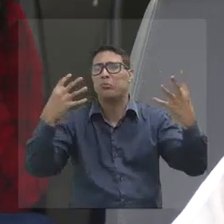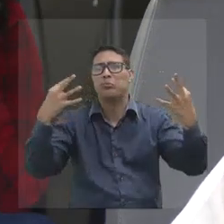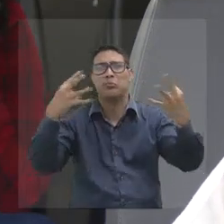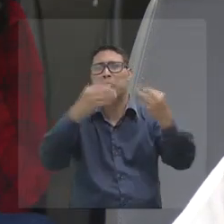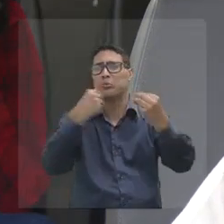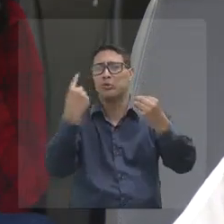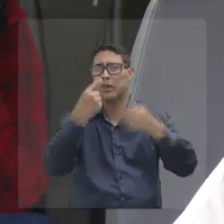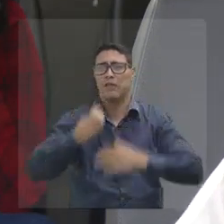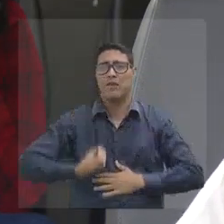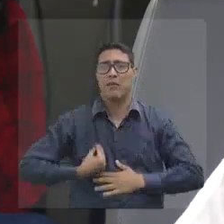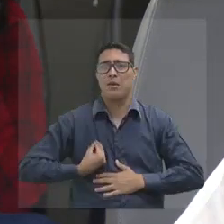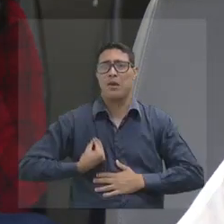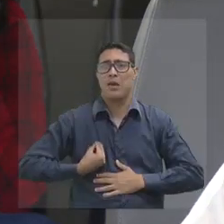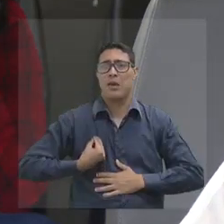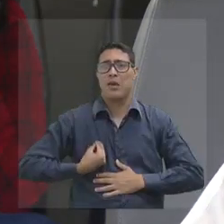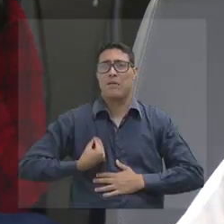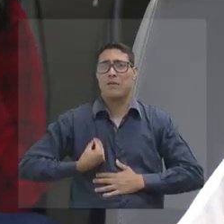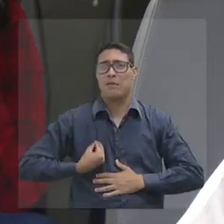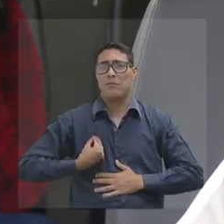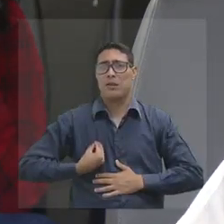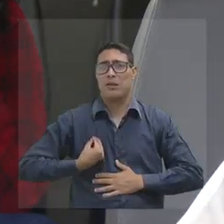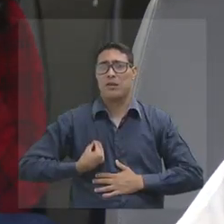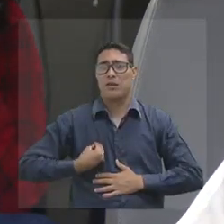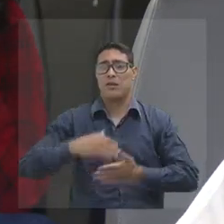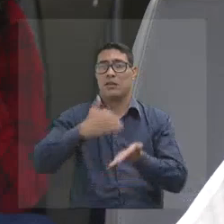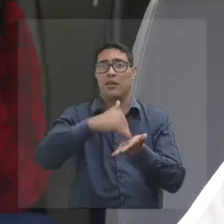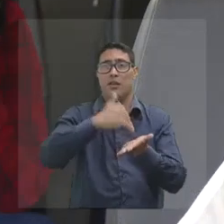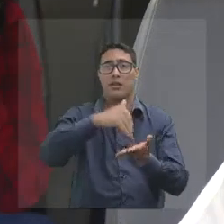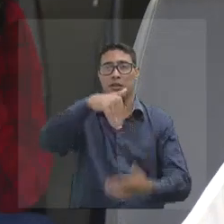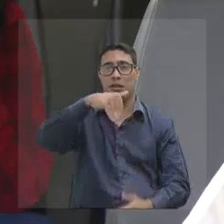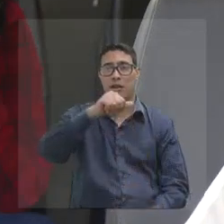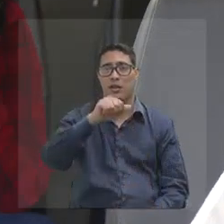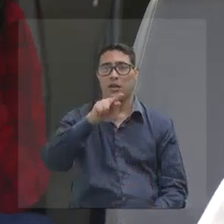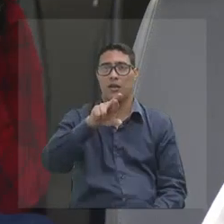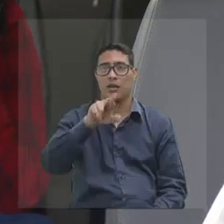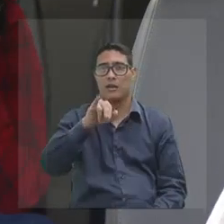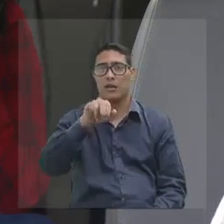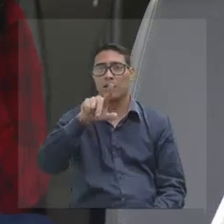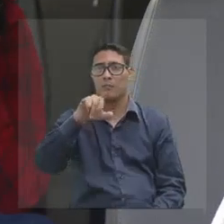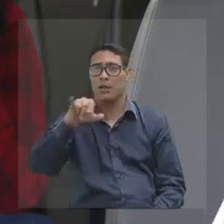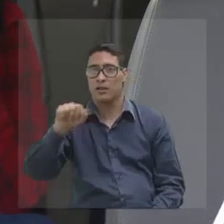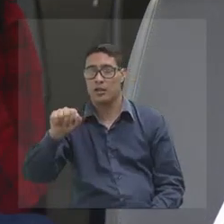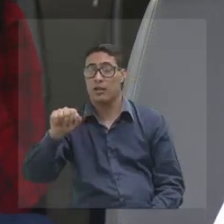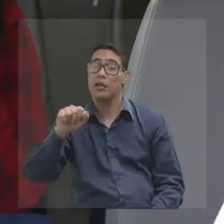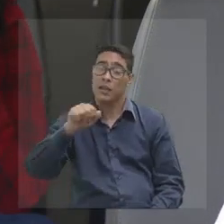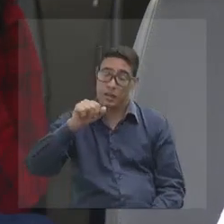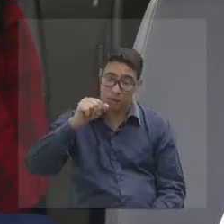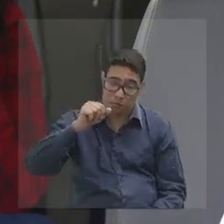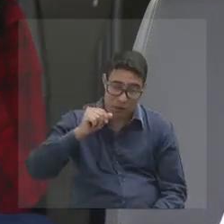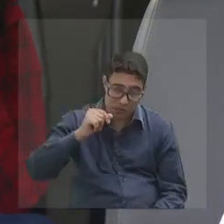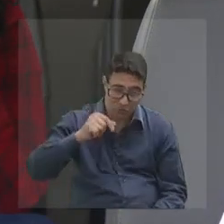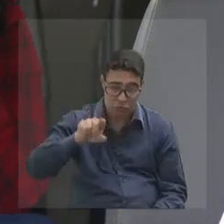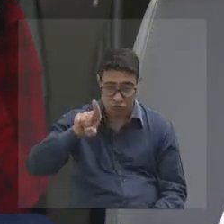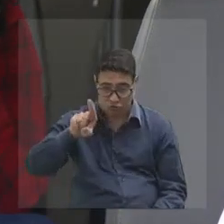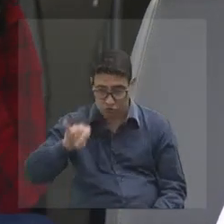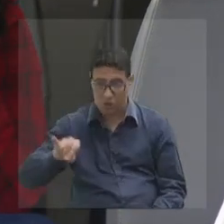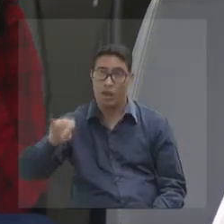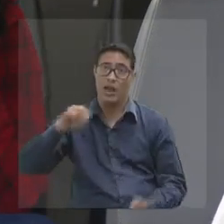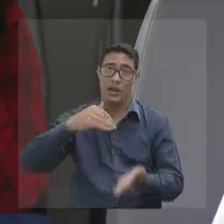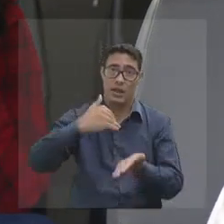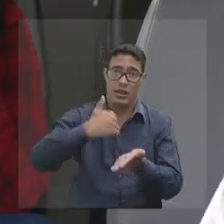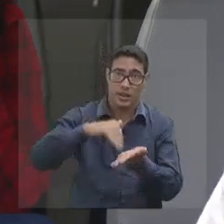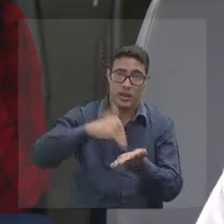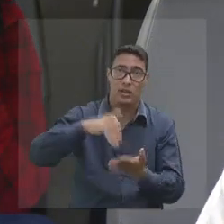presença da secretária Marília nesse mesmo dia a secretária prestejou esse evento